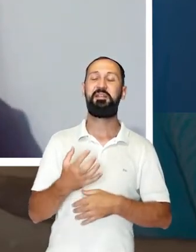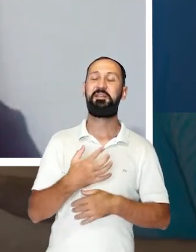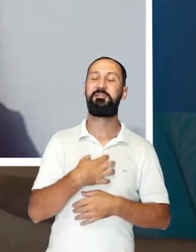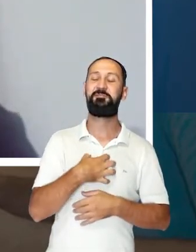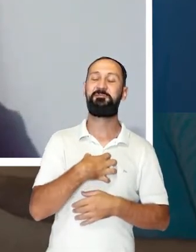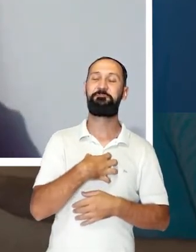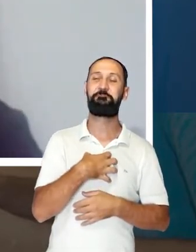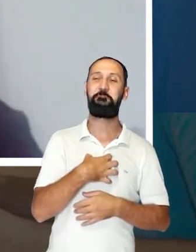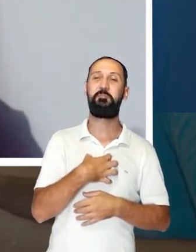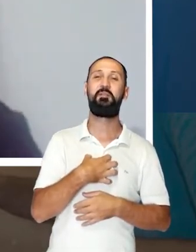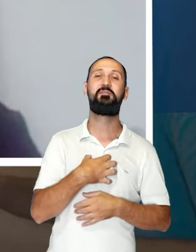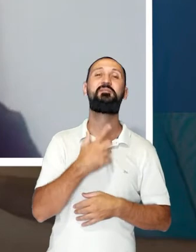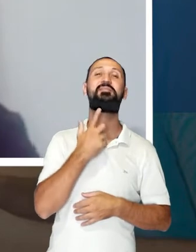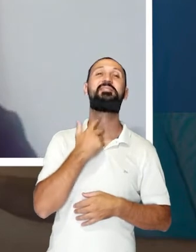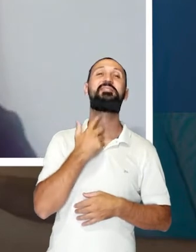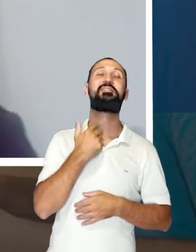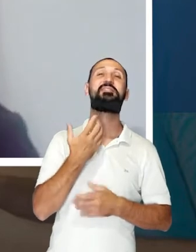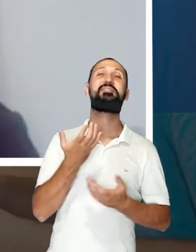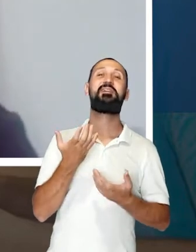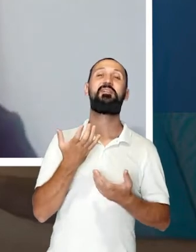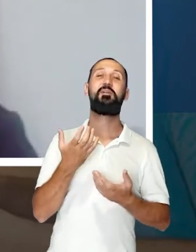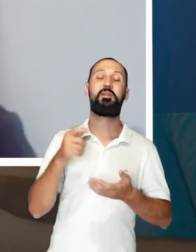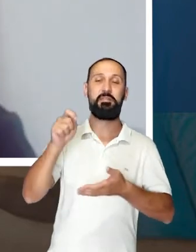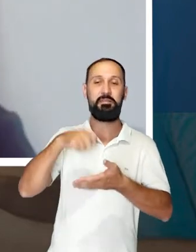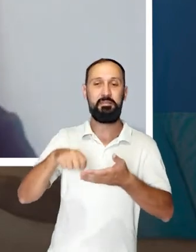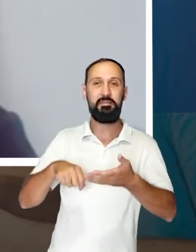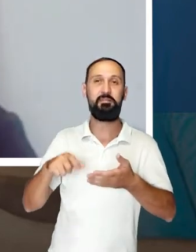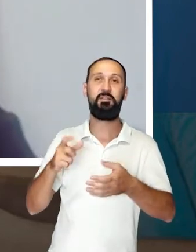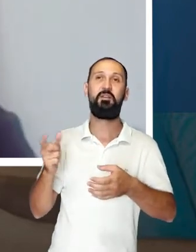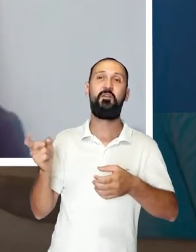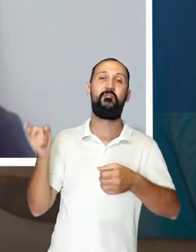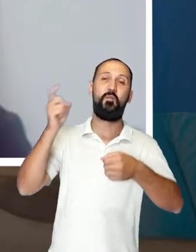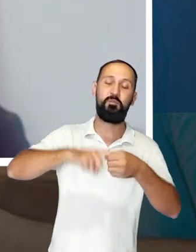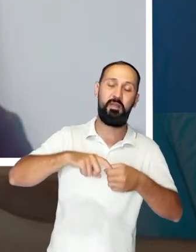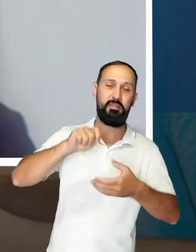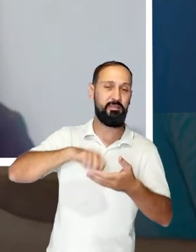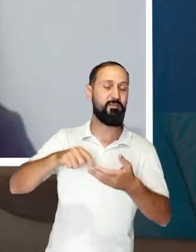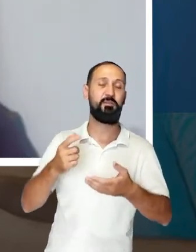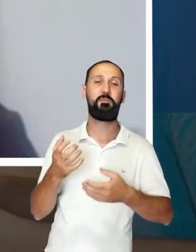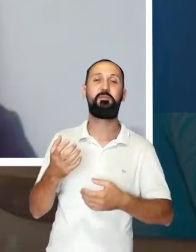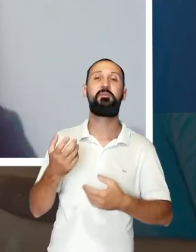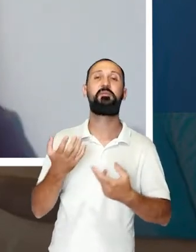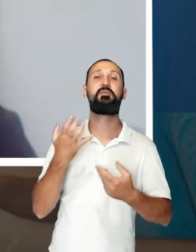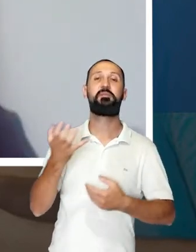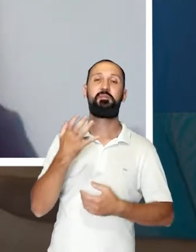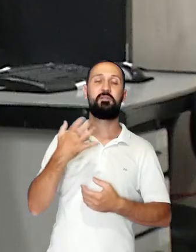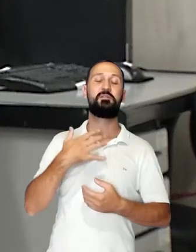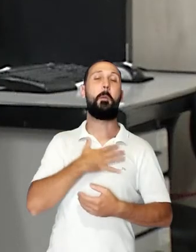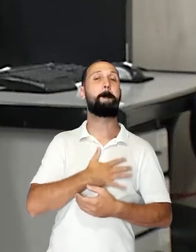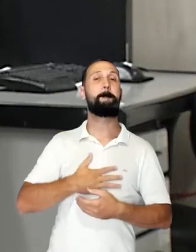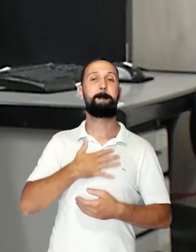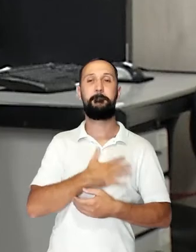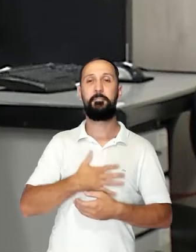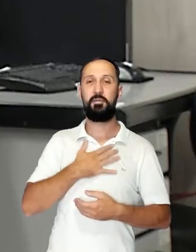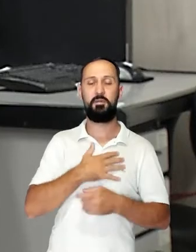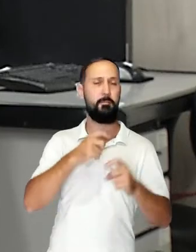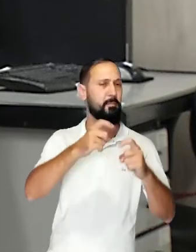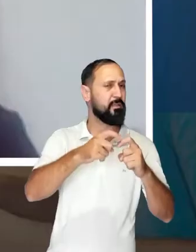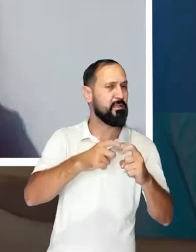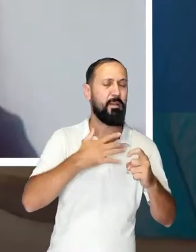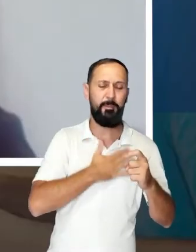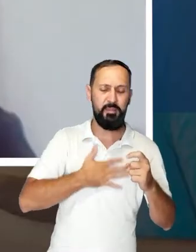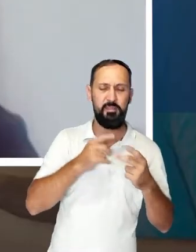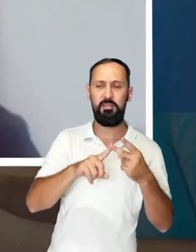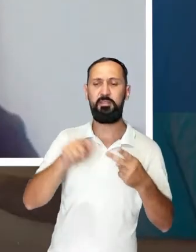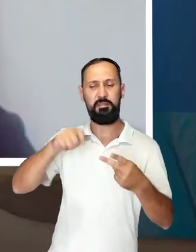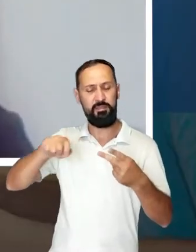Fico, digamos assim, desejoso de terminar logo e conseguir tempo de voltar a escrever, uma das coisas que me dá muito prazer. A